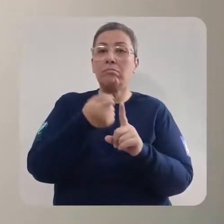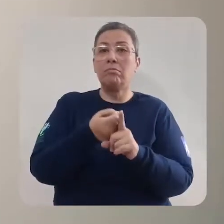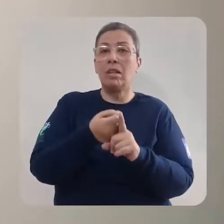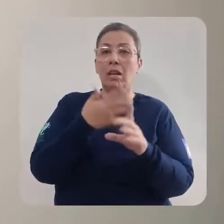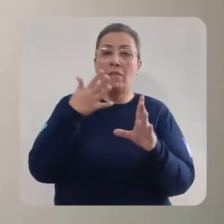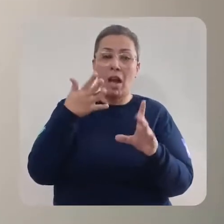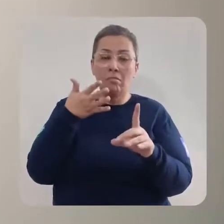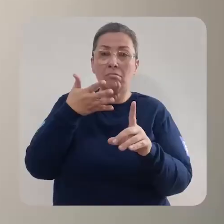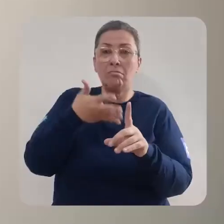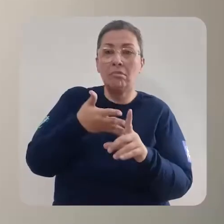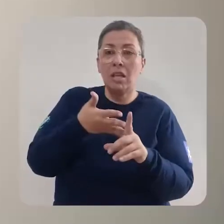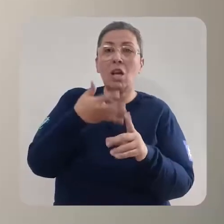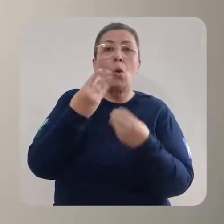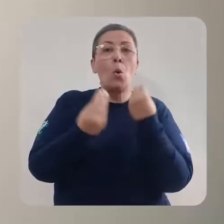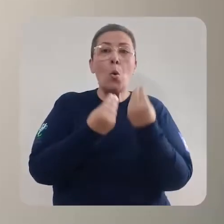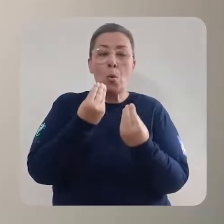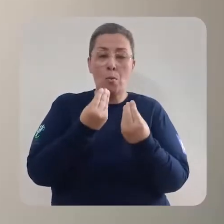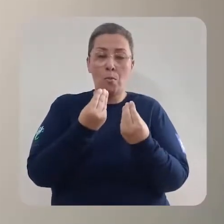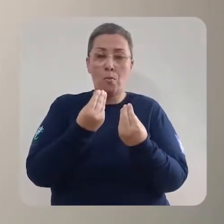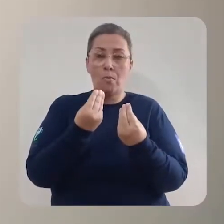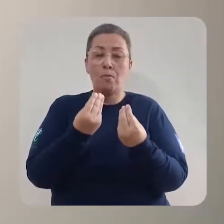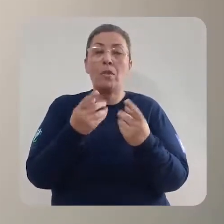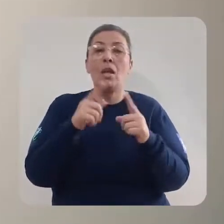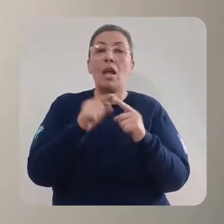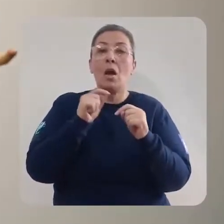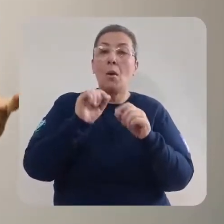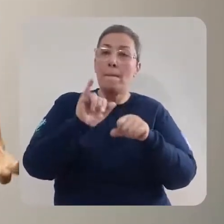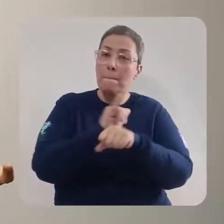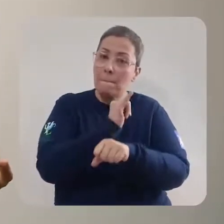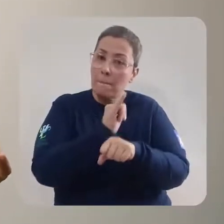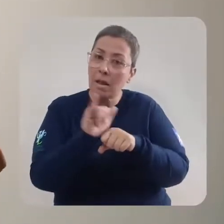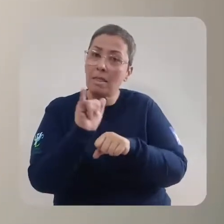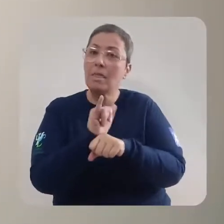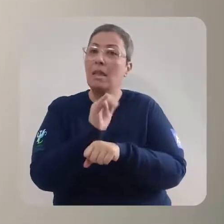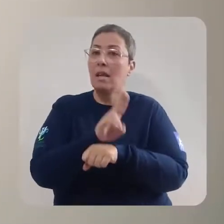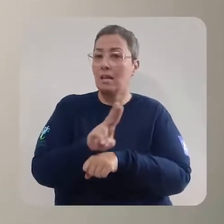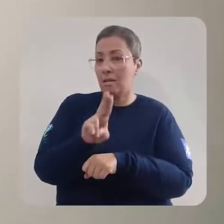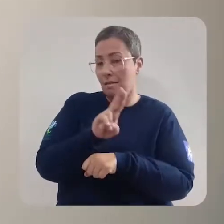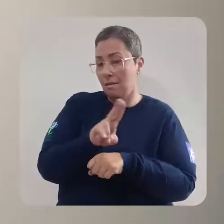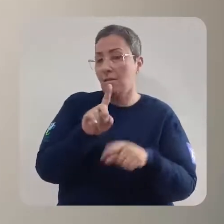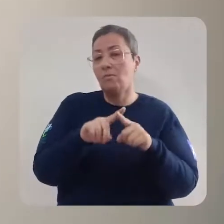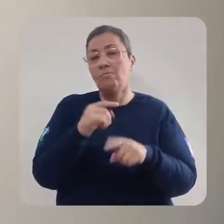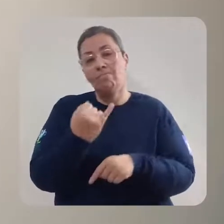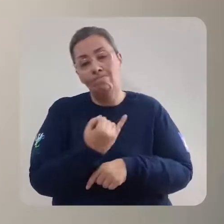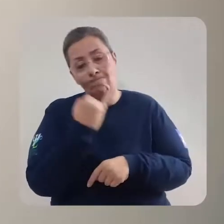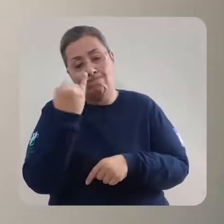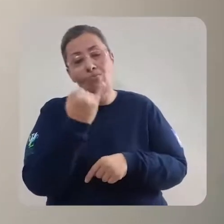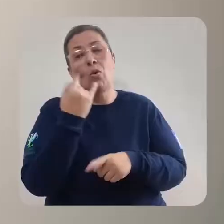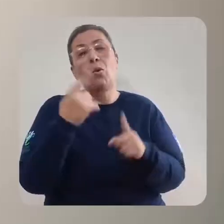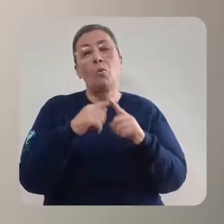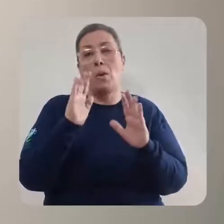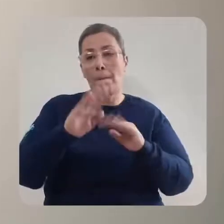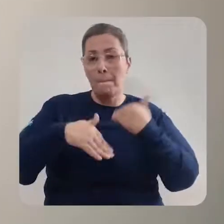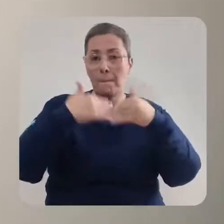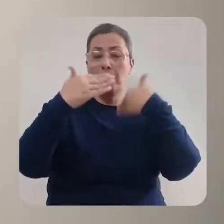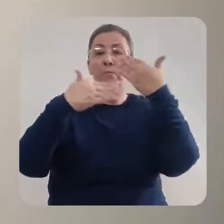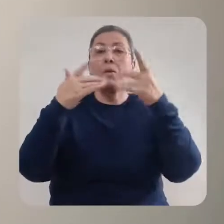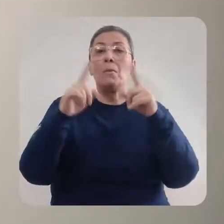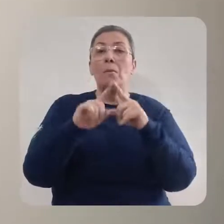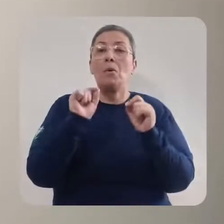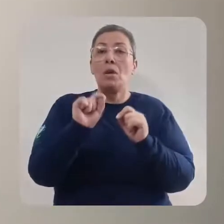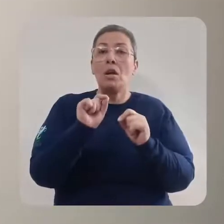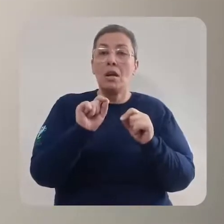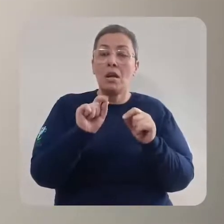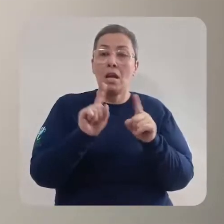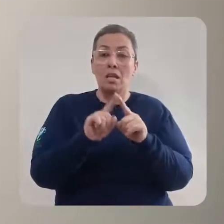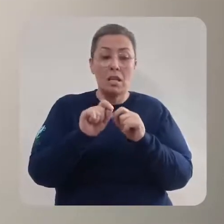intervir. Intervir de que maneira? Com estratégias, né, importantes nesses processos